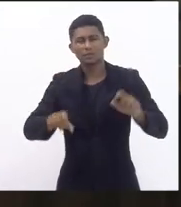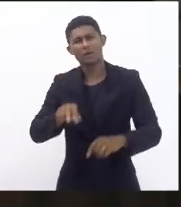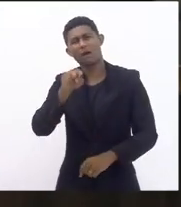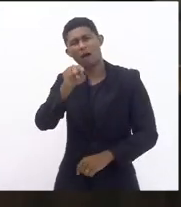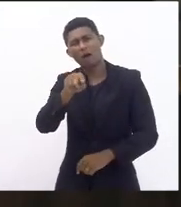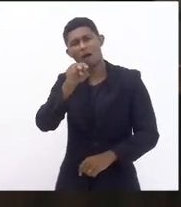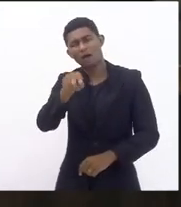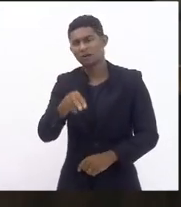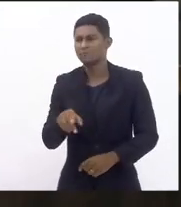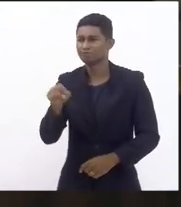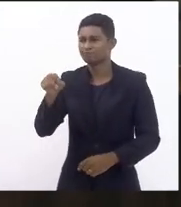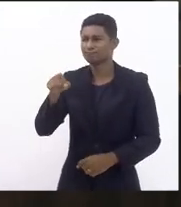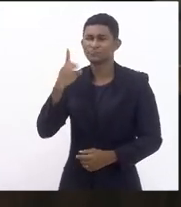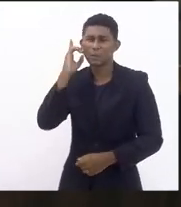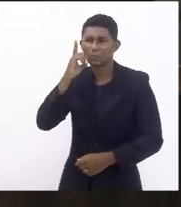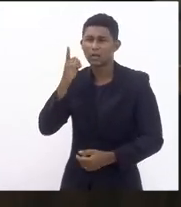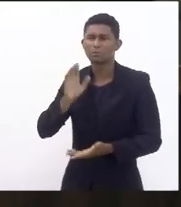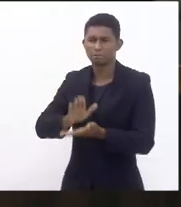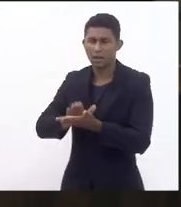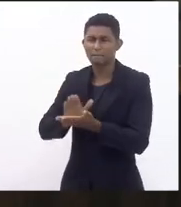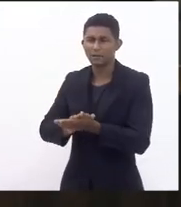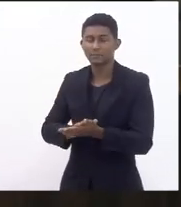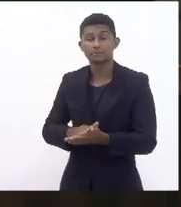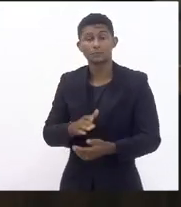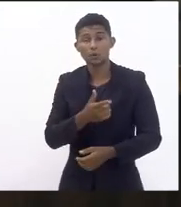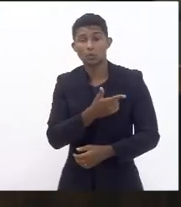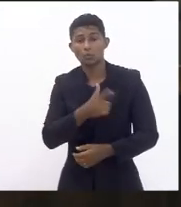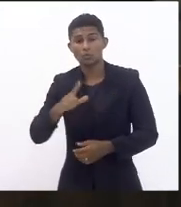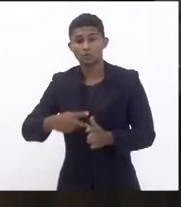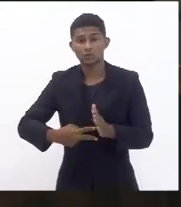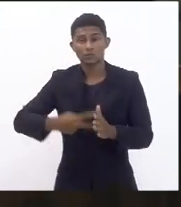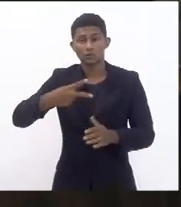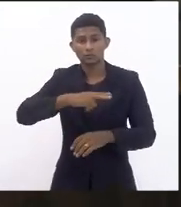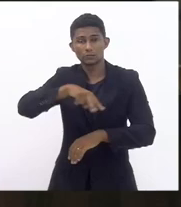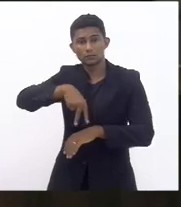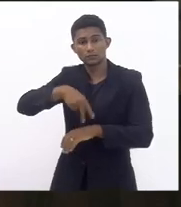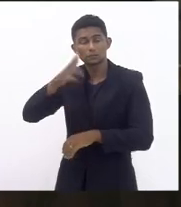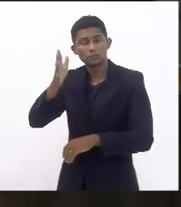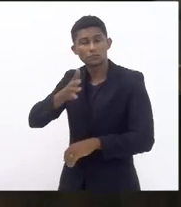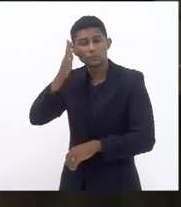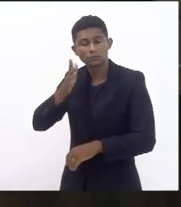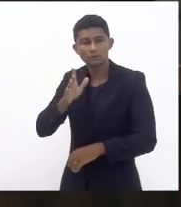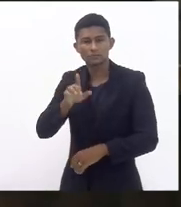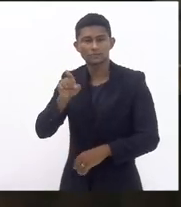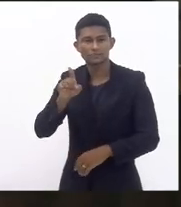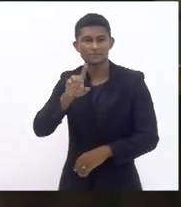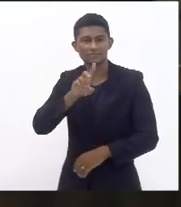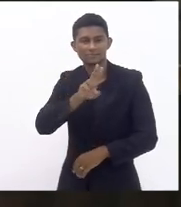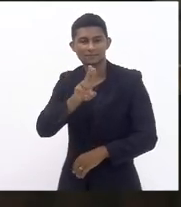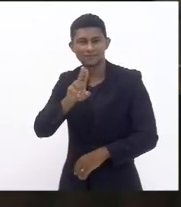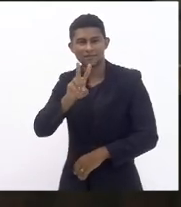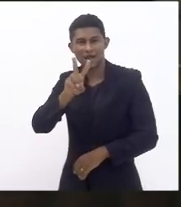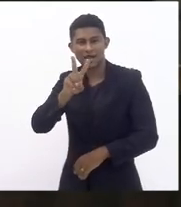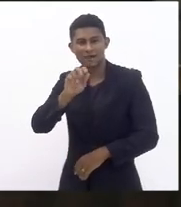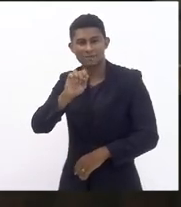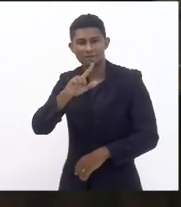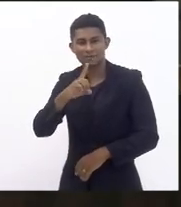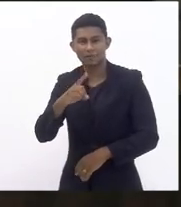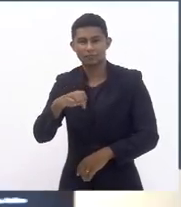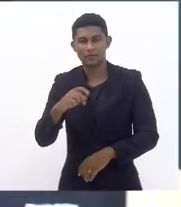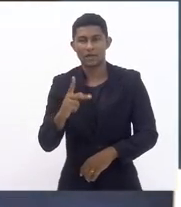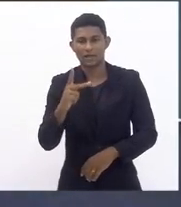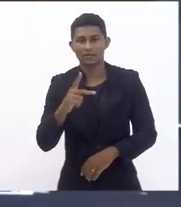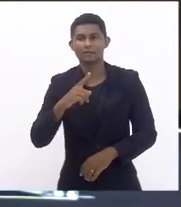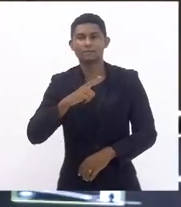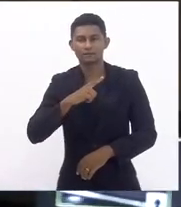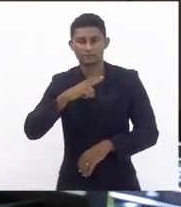Parabéns, deputado. Próximo orador inscrito é o nobre deputado Valdec Carneiro. A excelência dispõe de 10 minutos no tempo